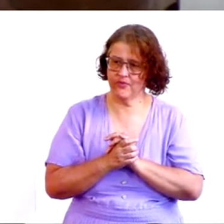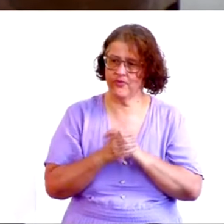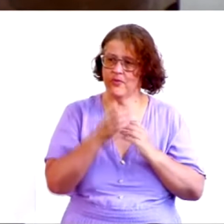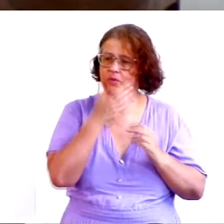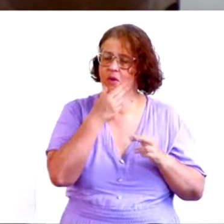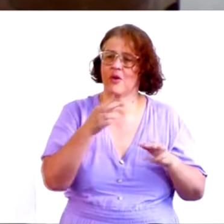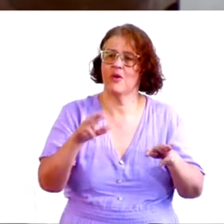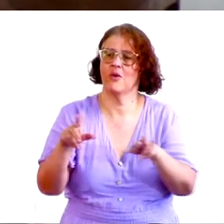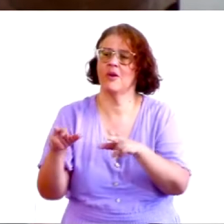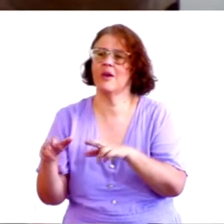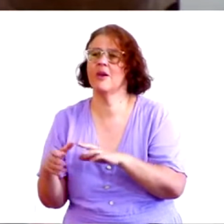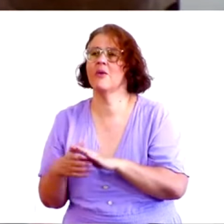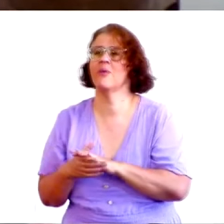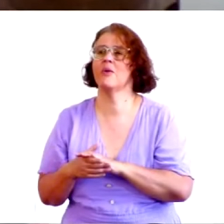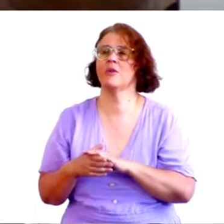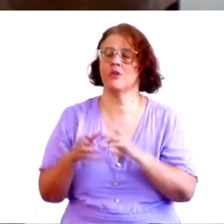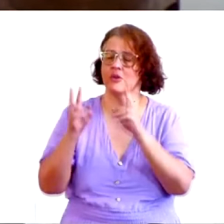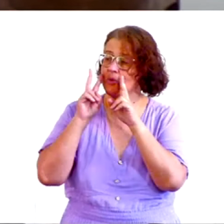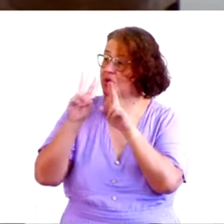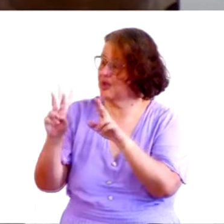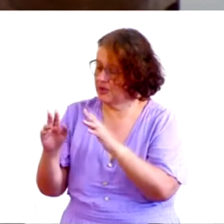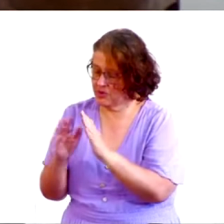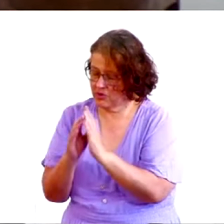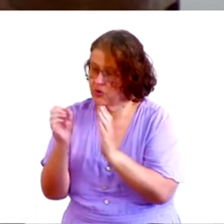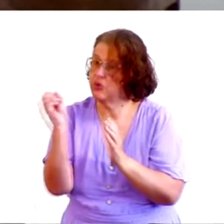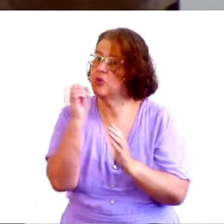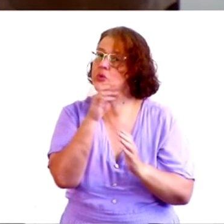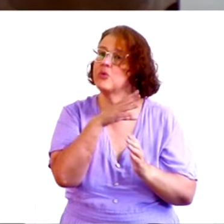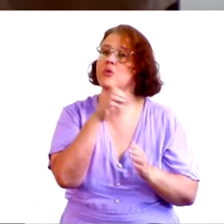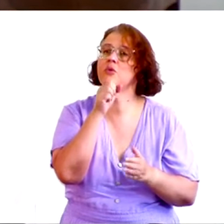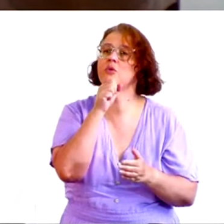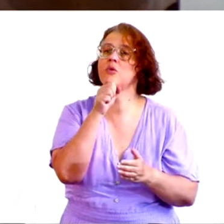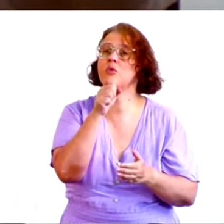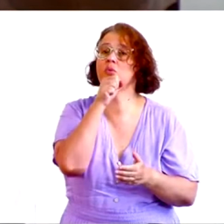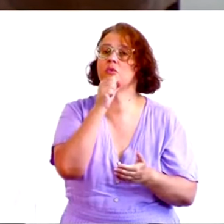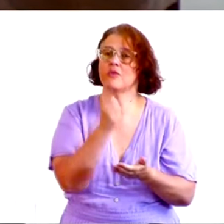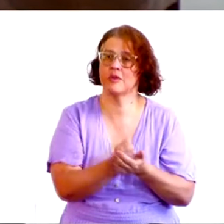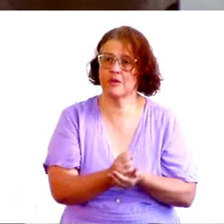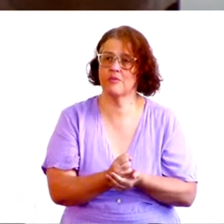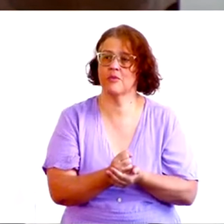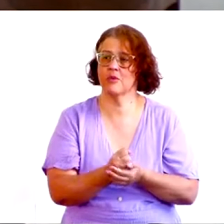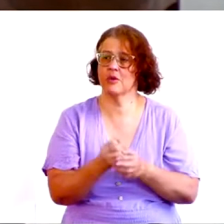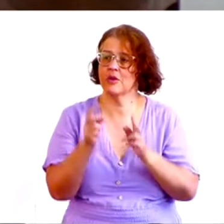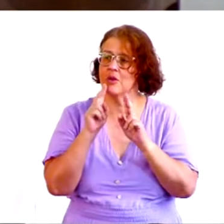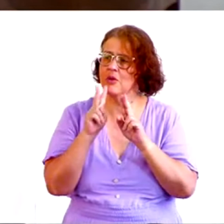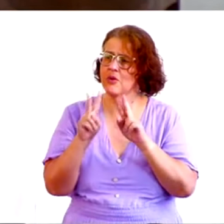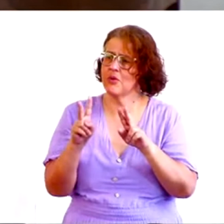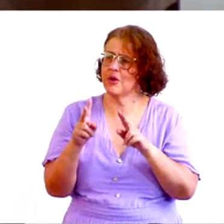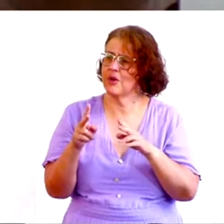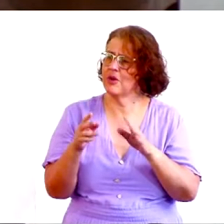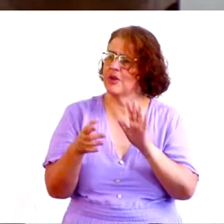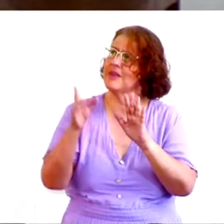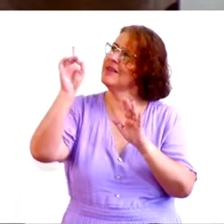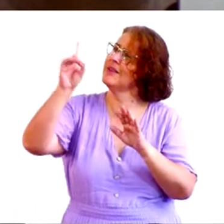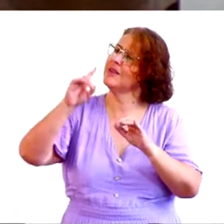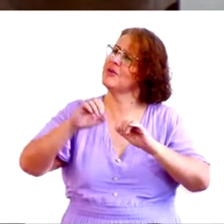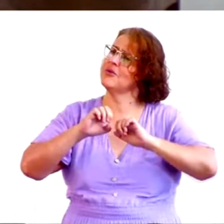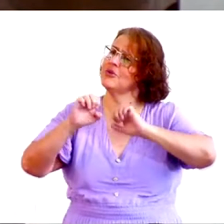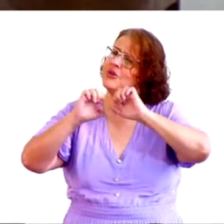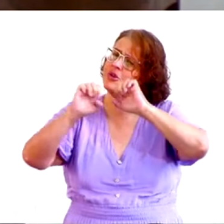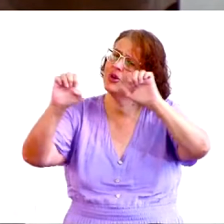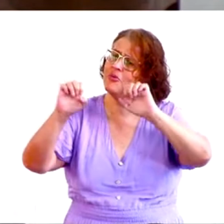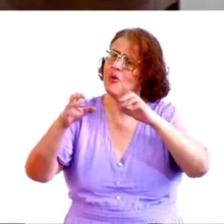quando nós olhamos para o Novo Testamento Quando Deus através de Ananias chamou Paulo e nós pregamos isso agora alguns dias atrás